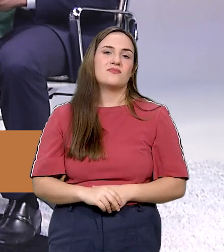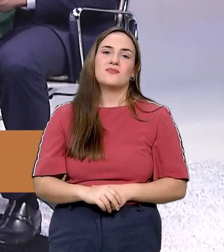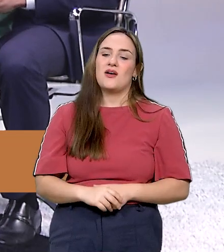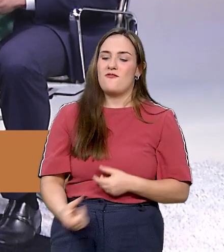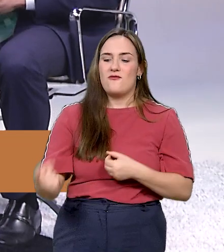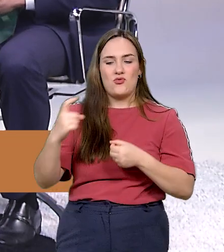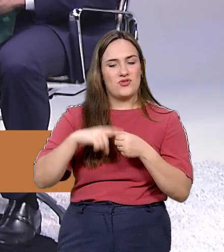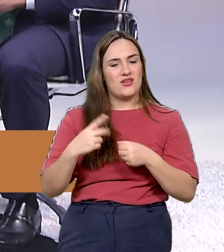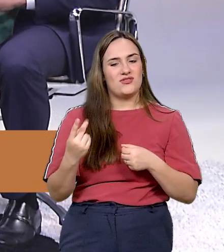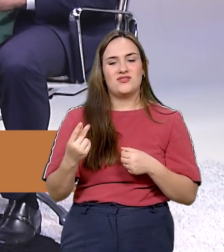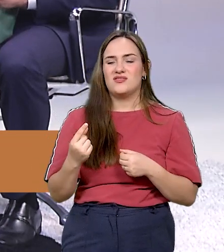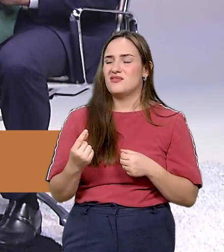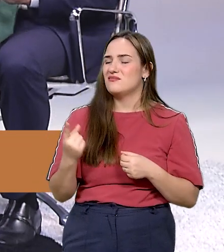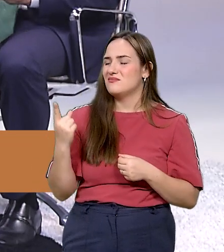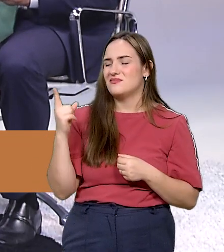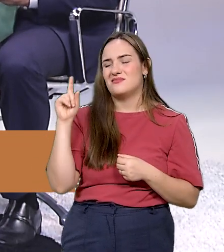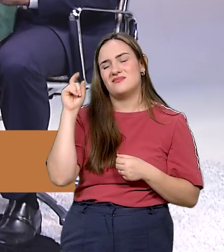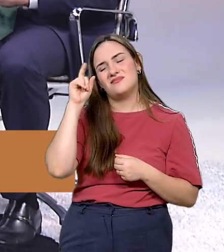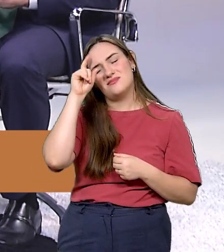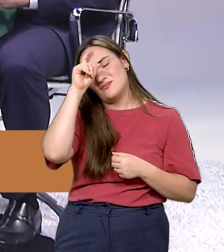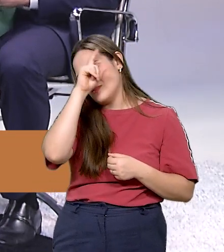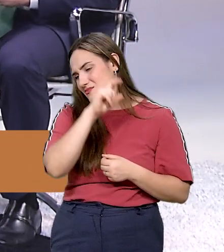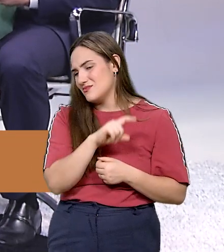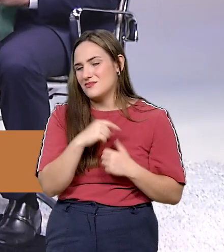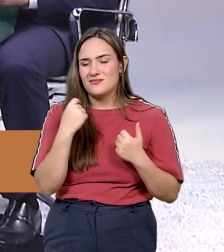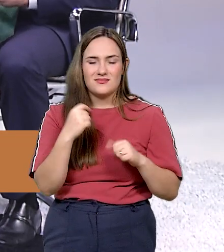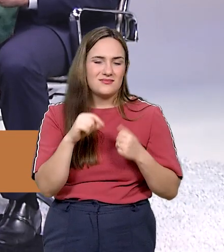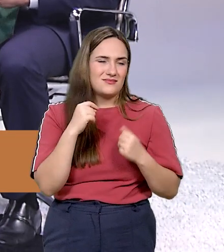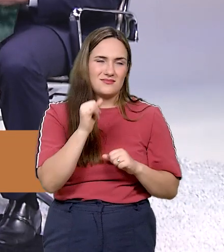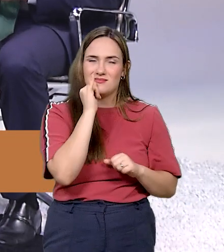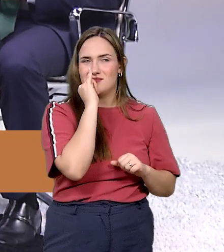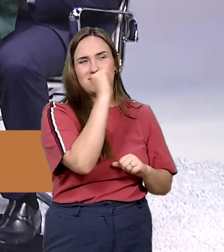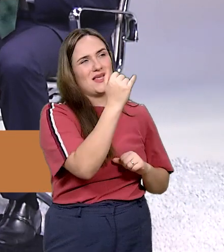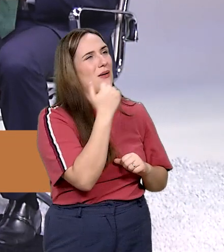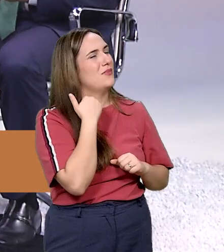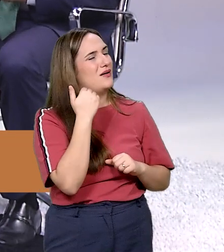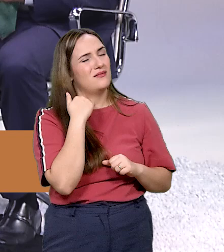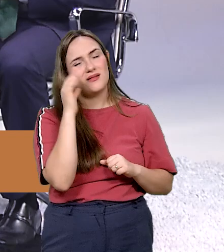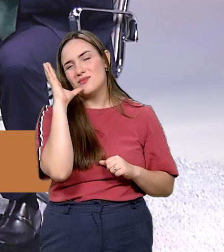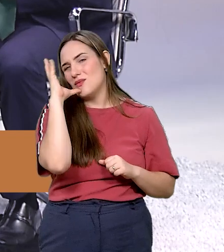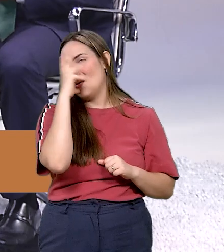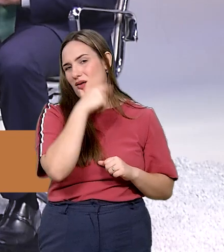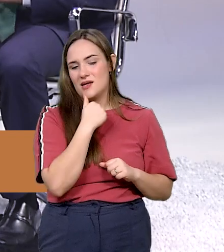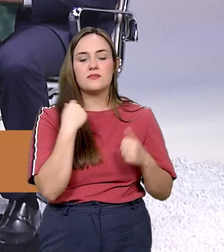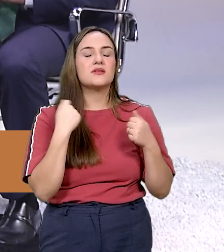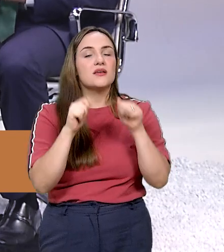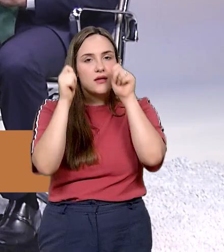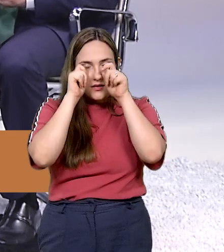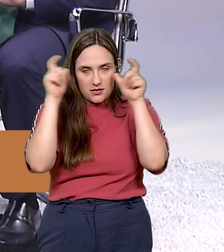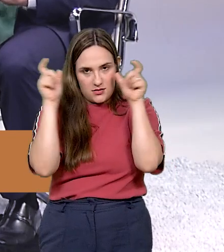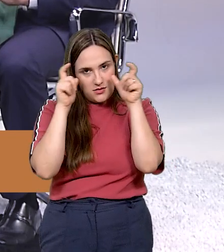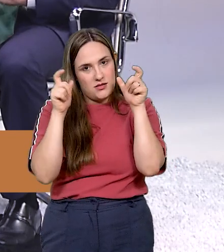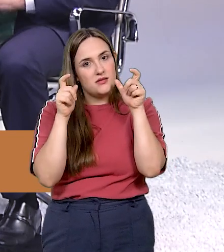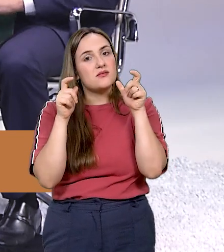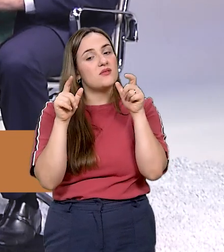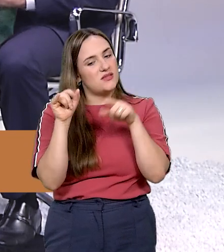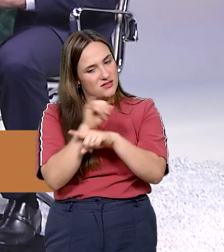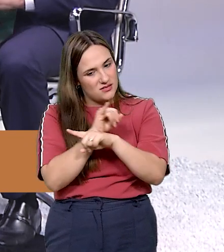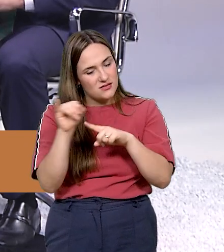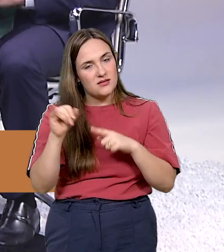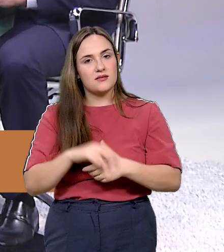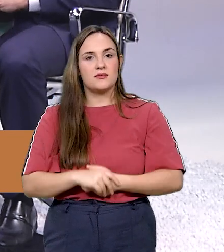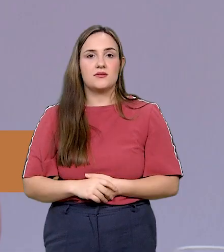isso, tem uma demanda muito grande, notificação de banco, então é importante ficar atento com esses tipos